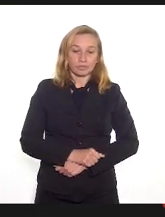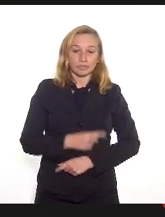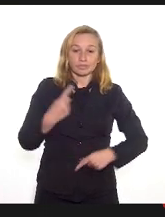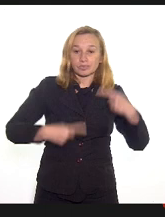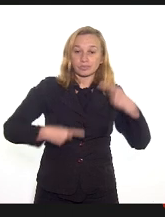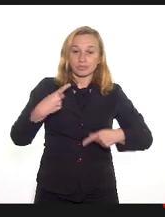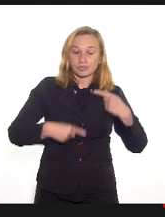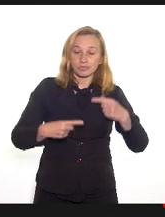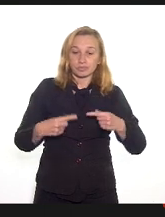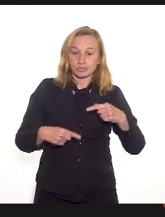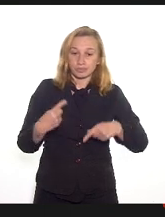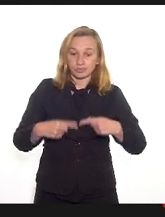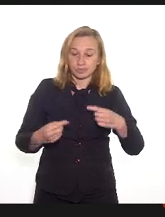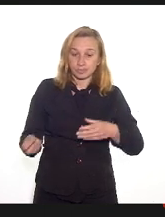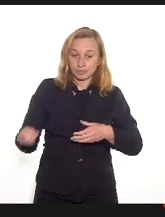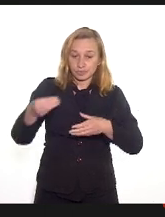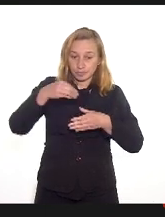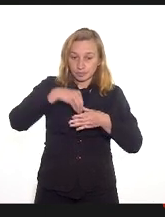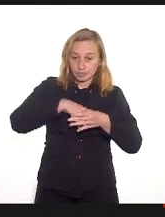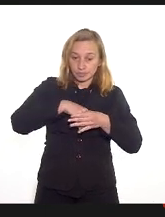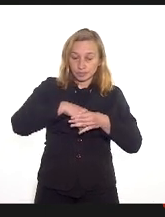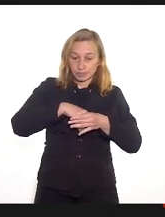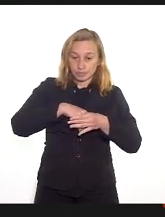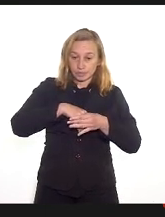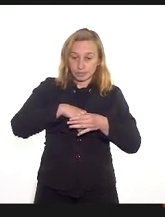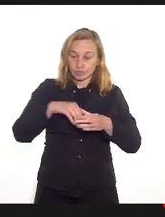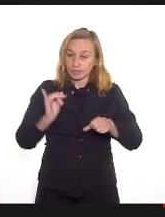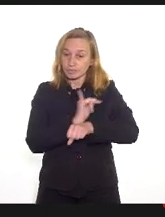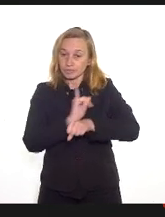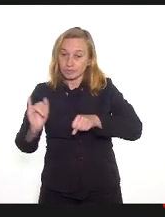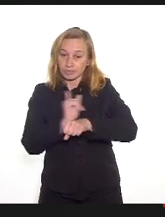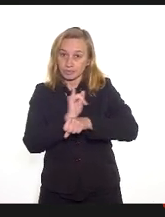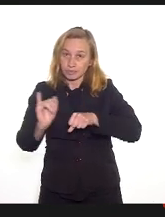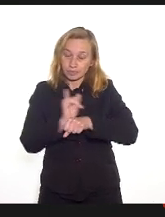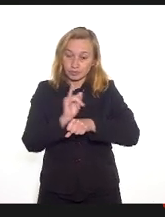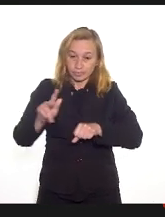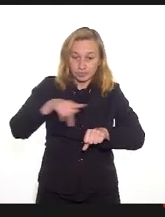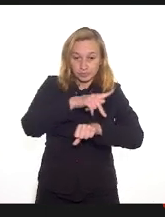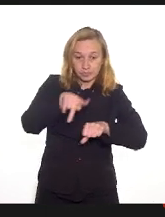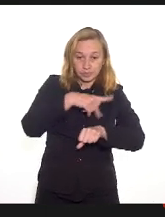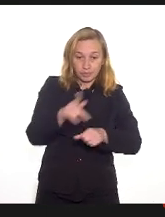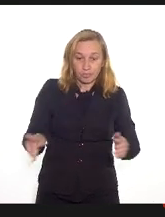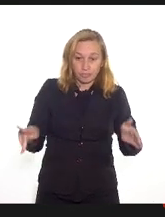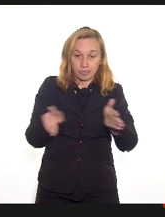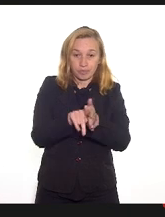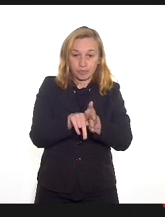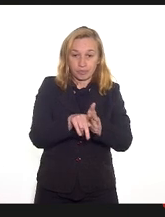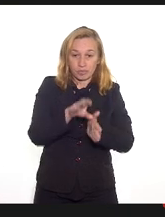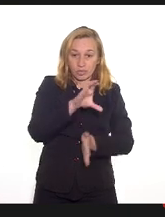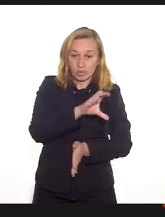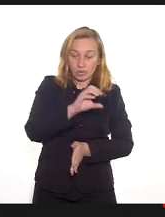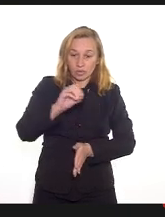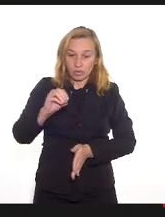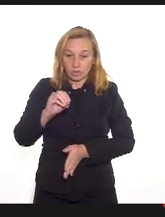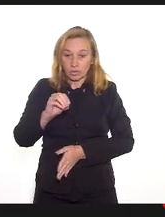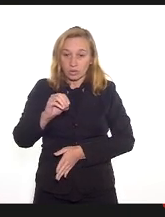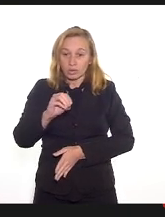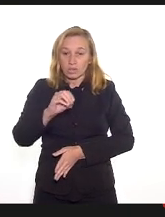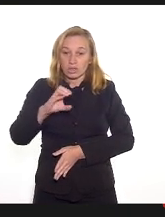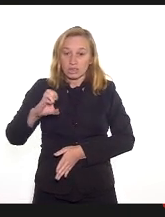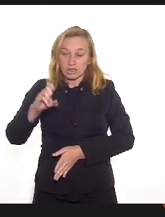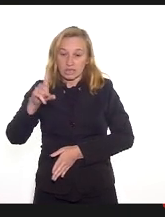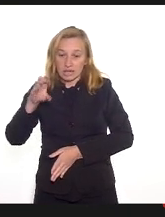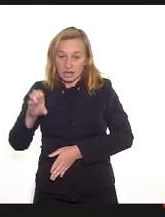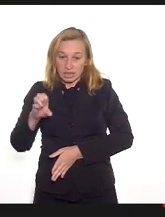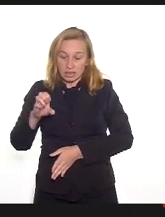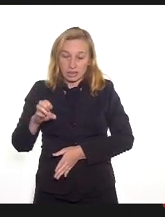política externa e objetivos estratégicos do planejamento do país, fazer parte da OCDE, de maneira que ele possa se integrar